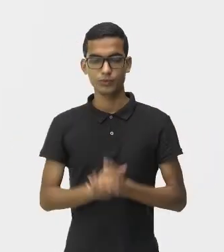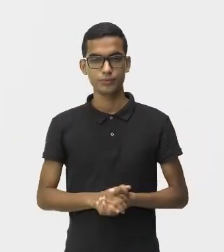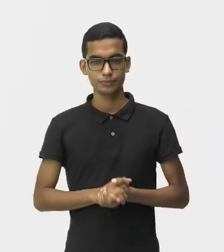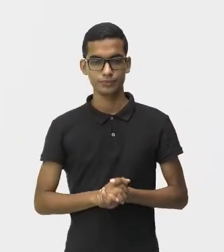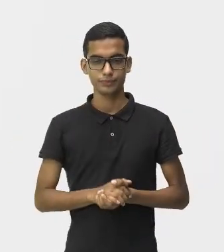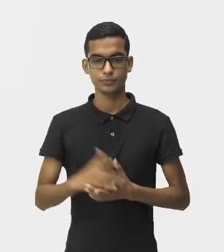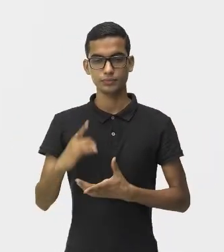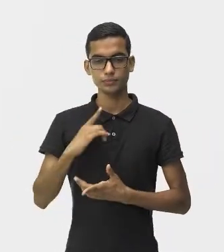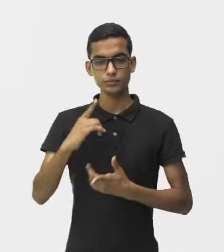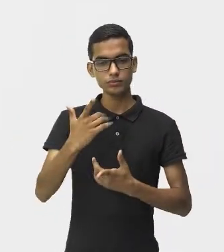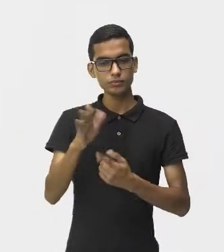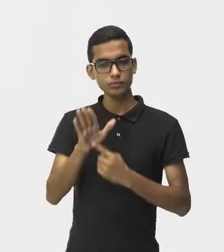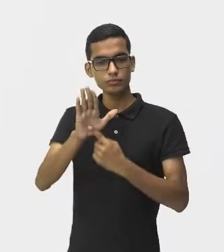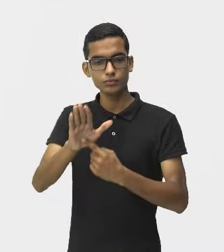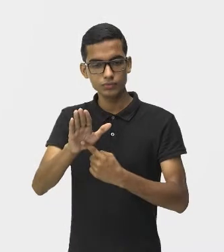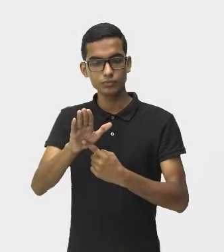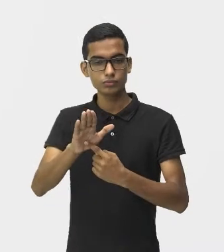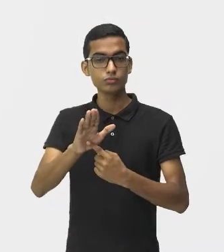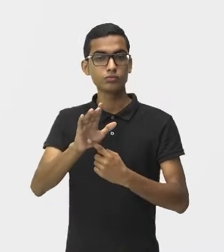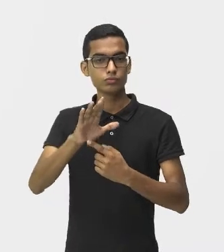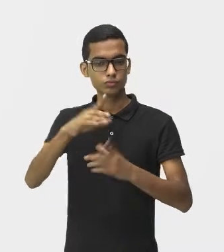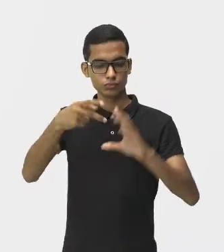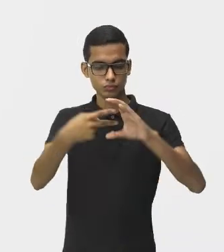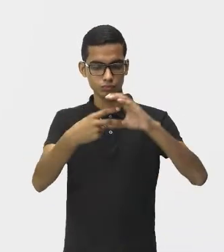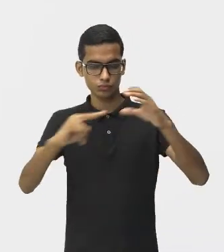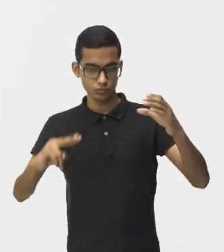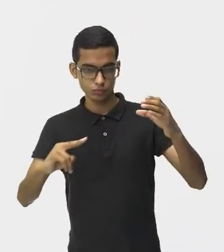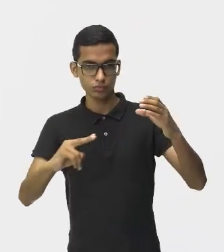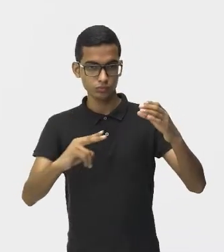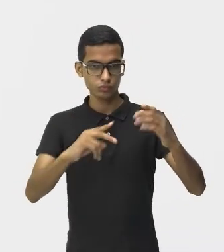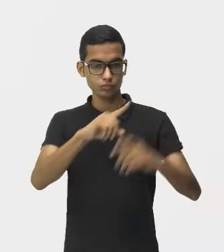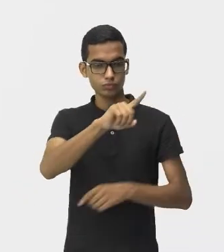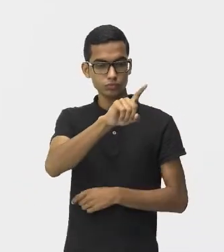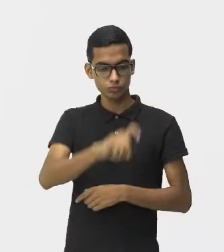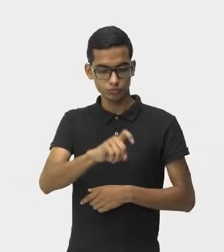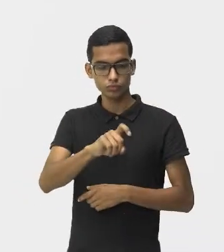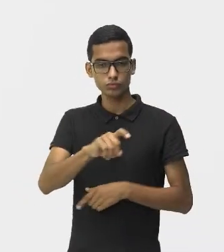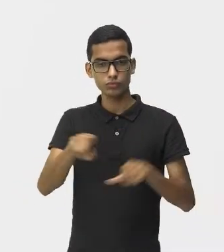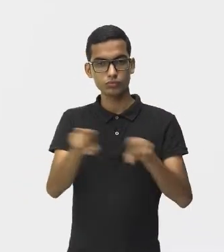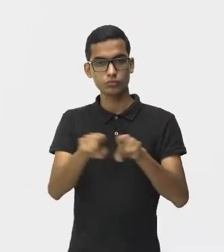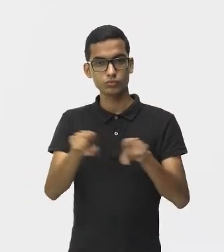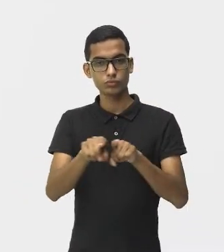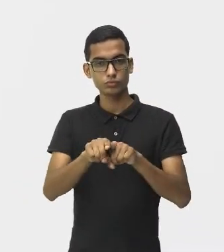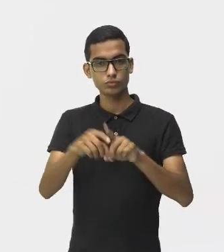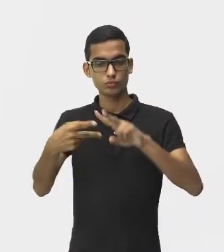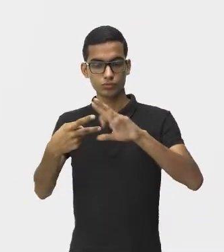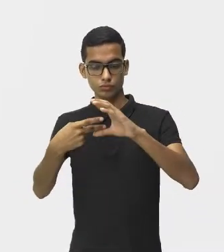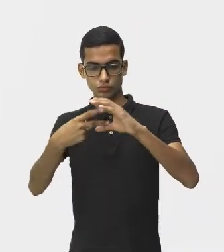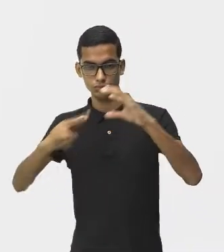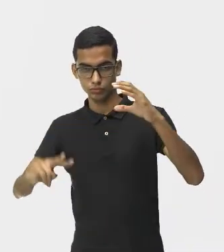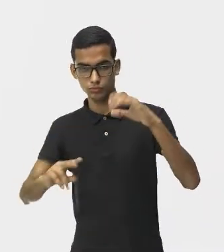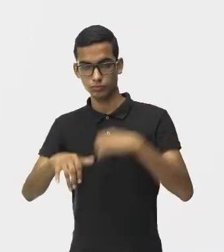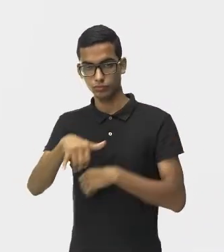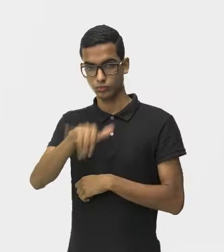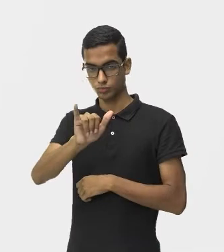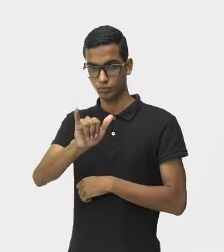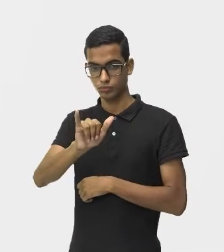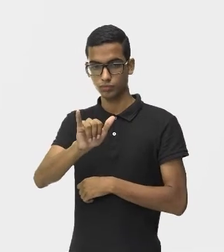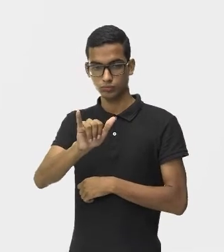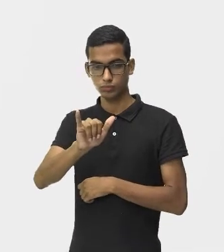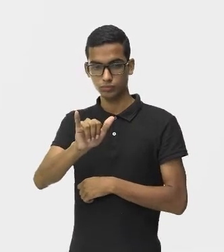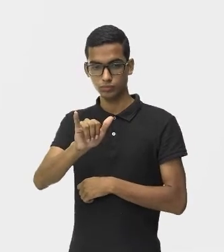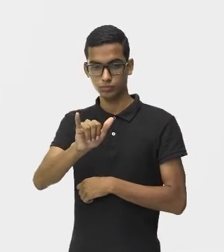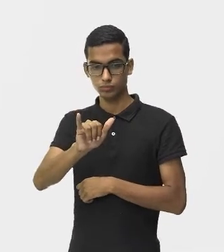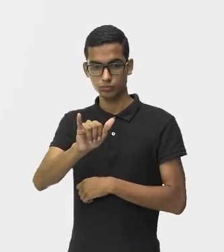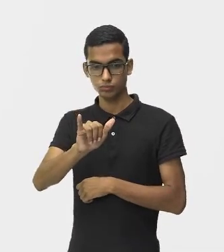um cromossomo Y, como a gente observa aqui, e as mulheres, elas apresentam 2 cromossomos